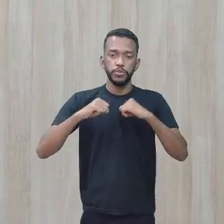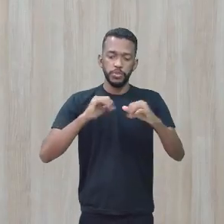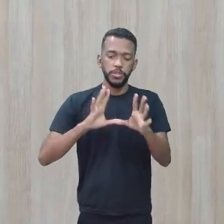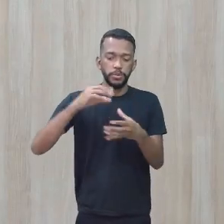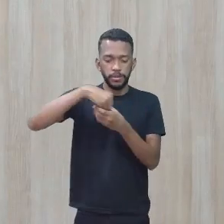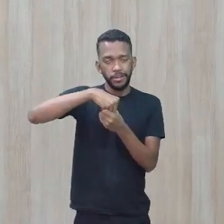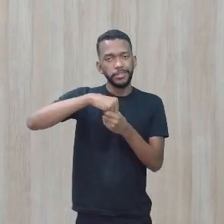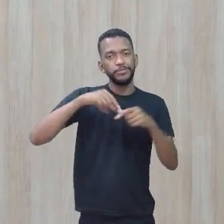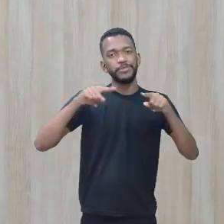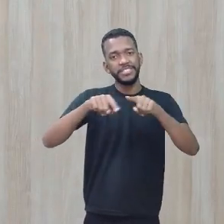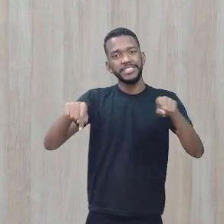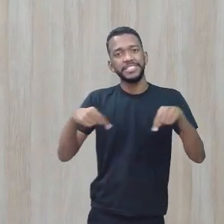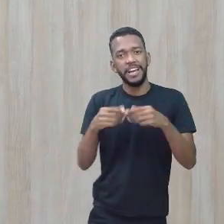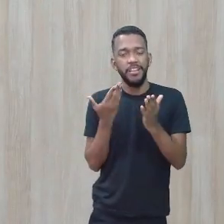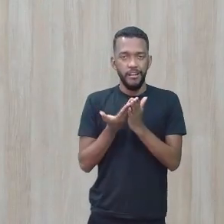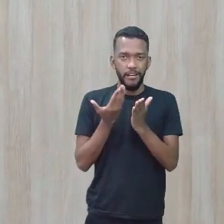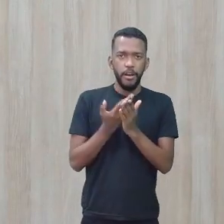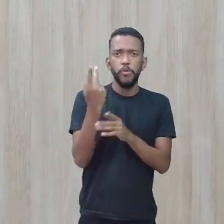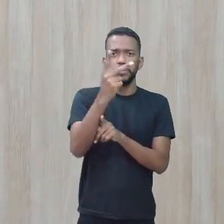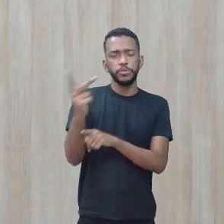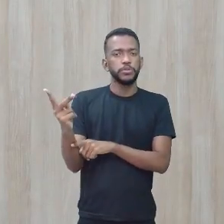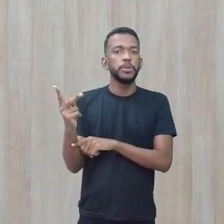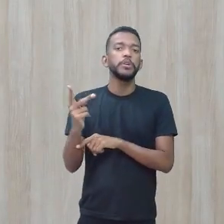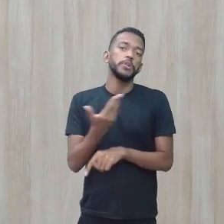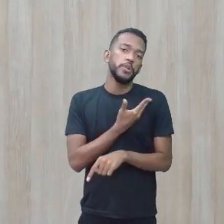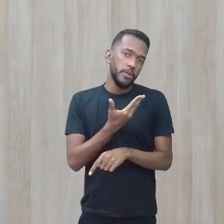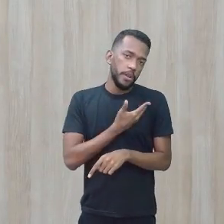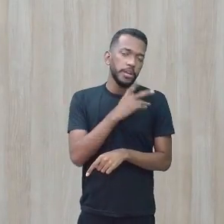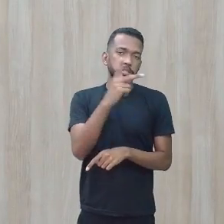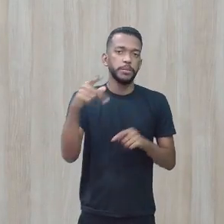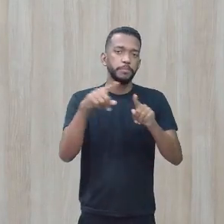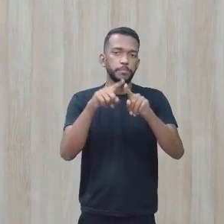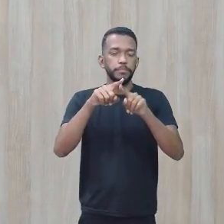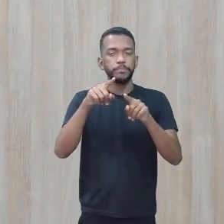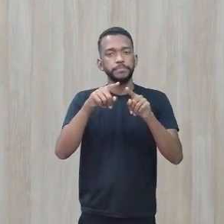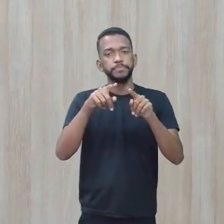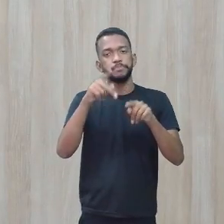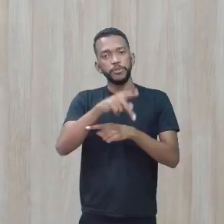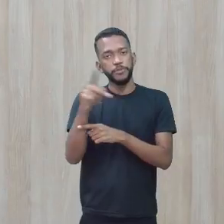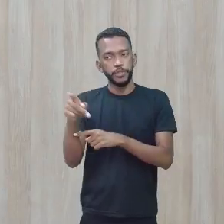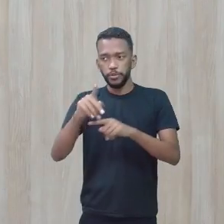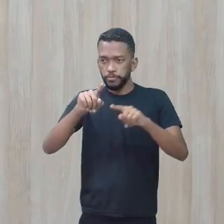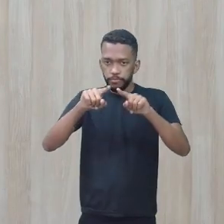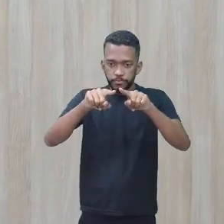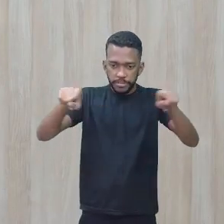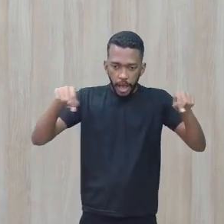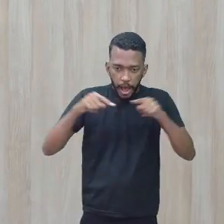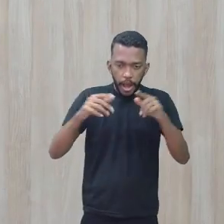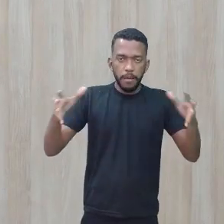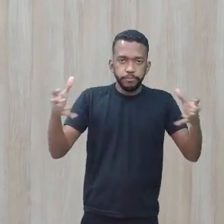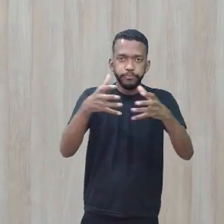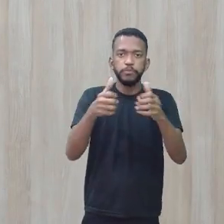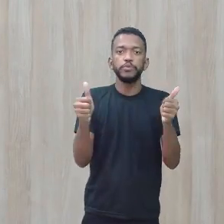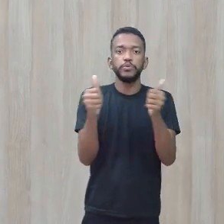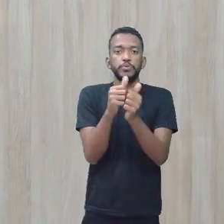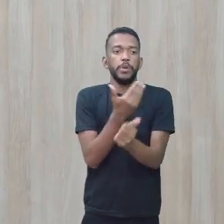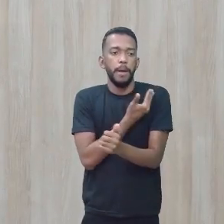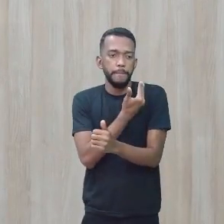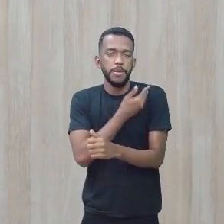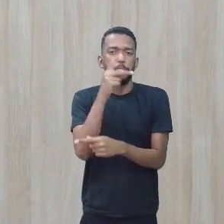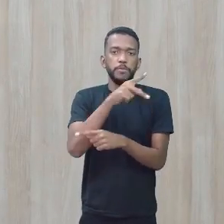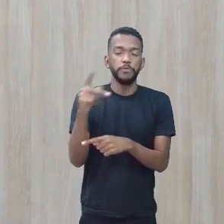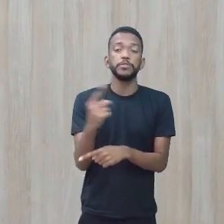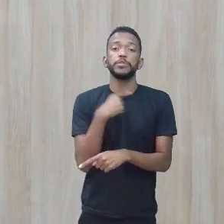sala de aula, com os seus colegas, com seus professores, para que cada vez mais a gente vá fortalecendo esses